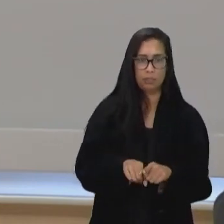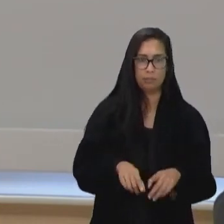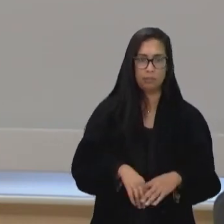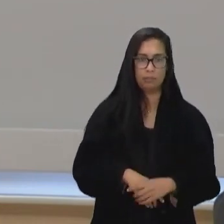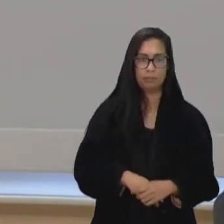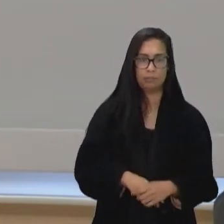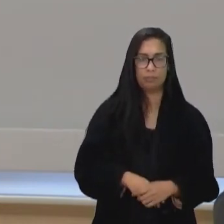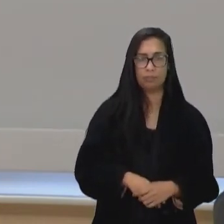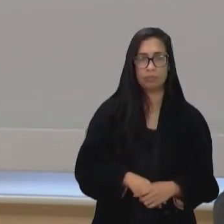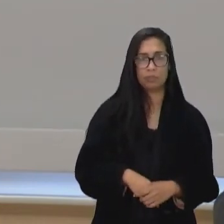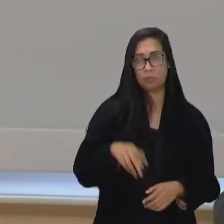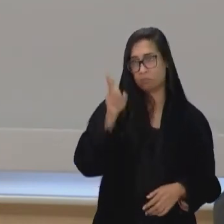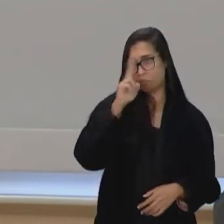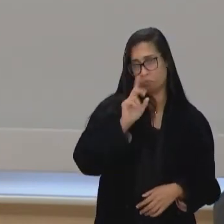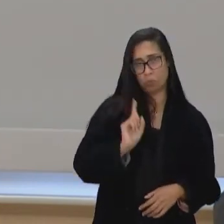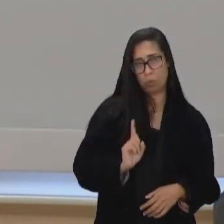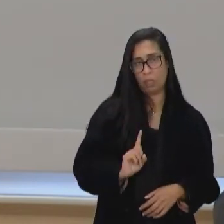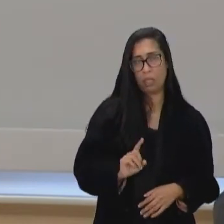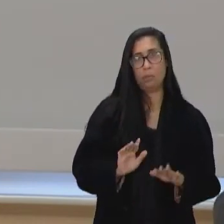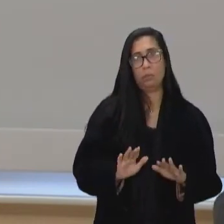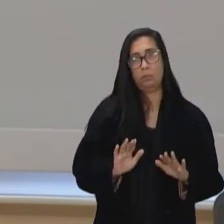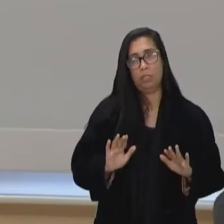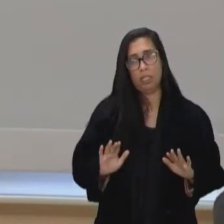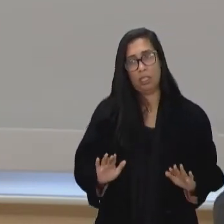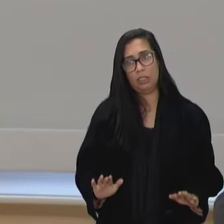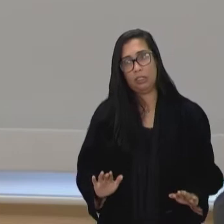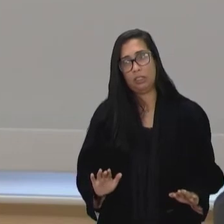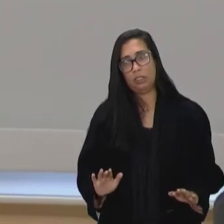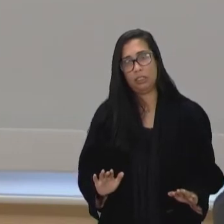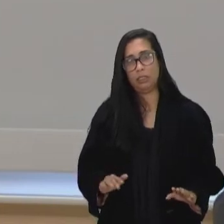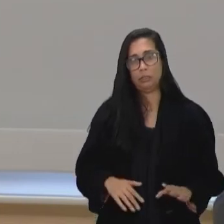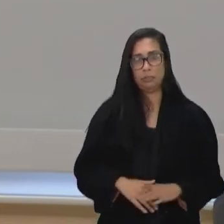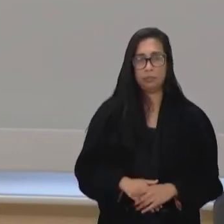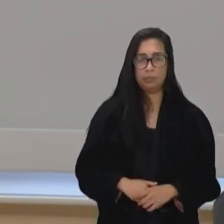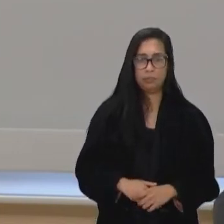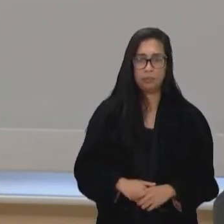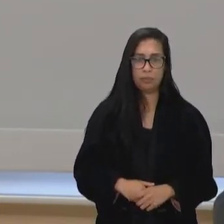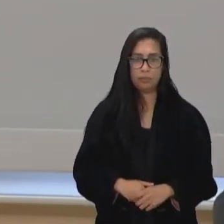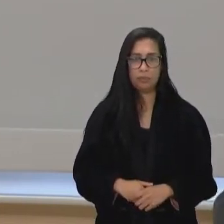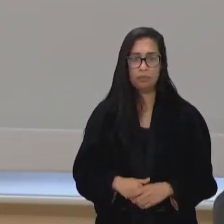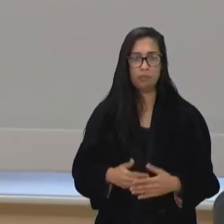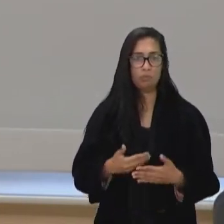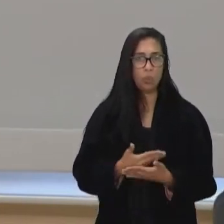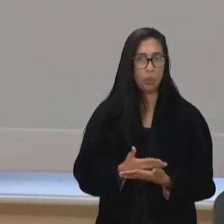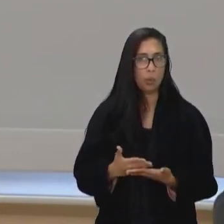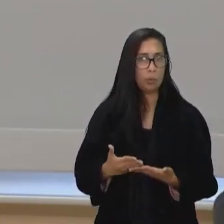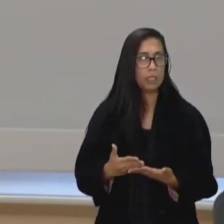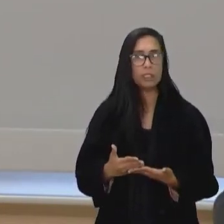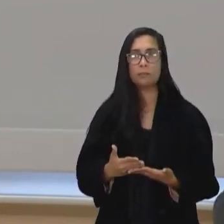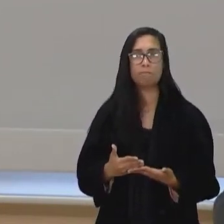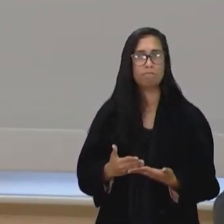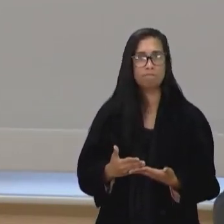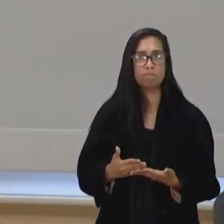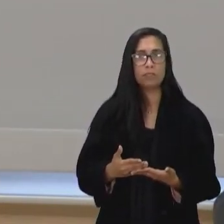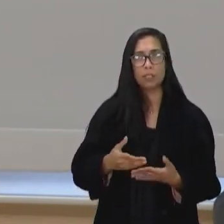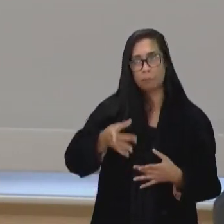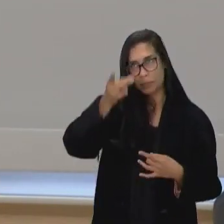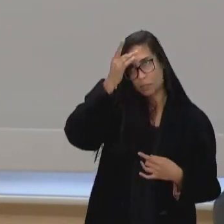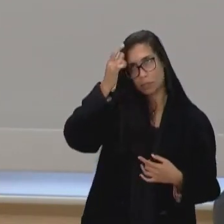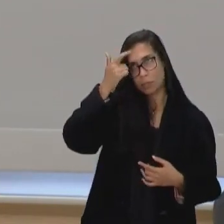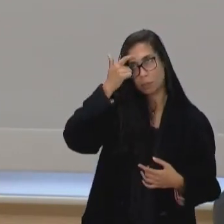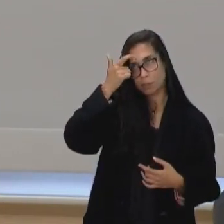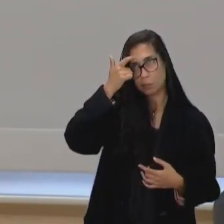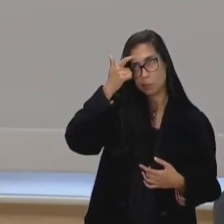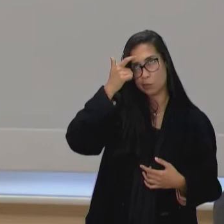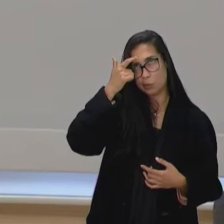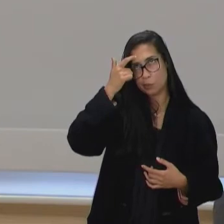vou lembrar agora de cabeça. Sim, assim, sim. Mas o começo foi tipo, a gente pensou no personagem, colocou ela em um desenho, foi